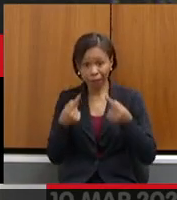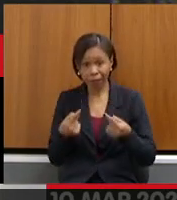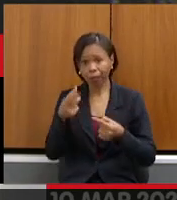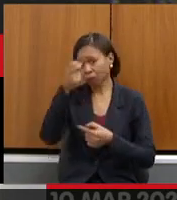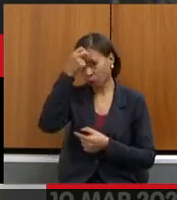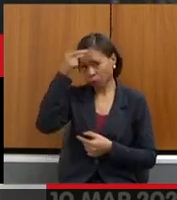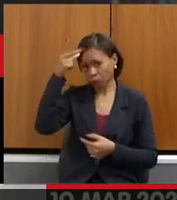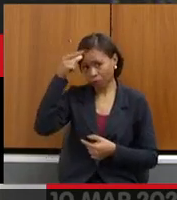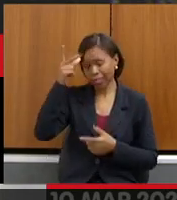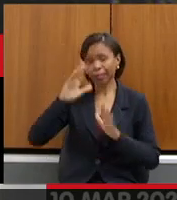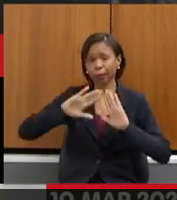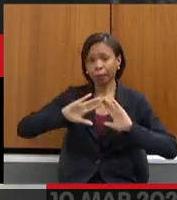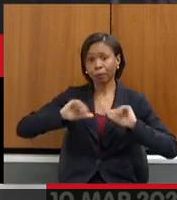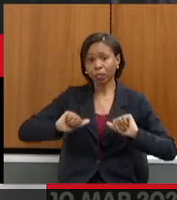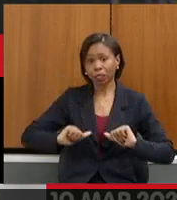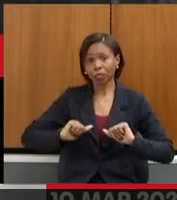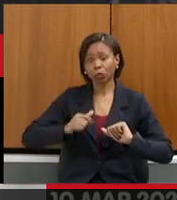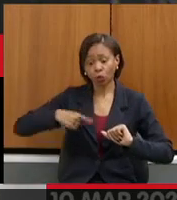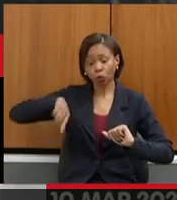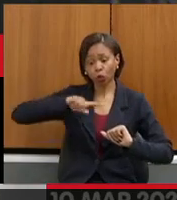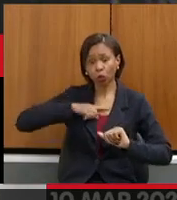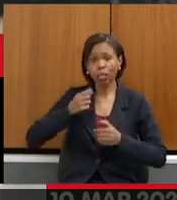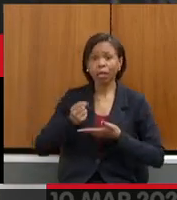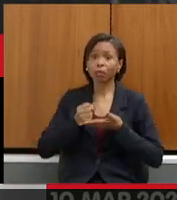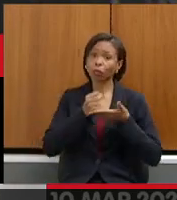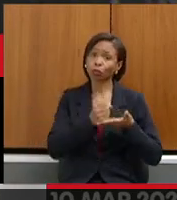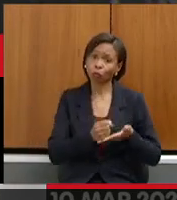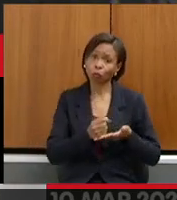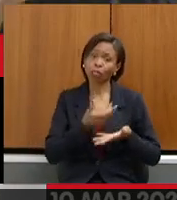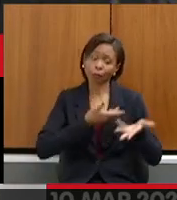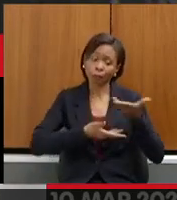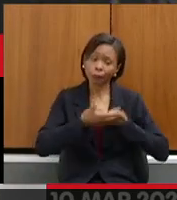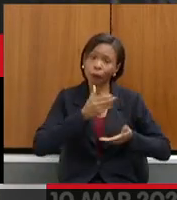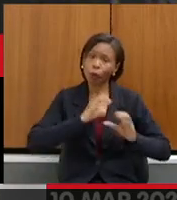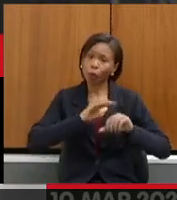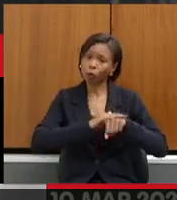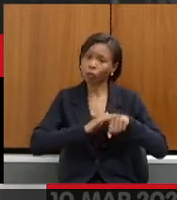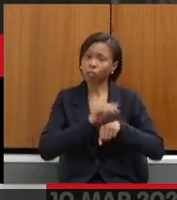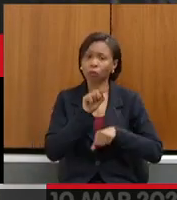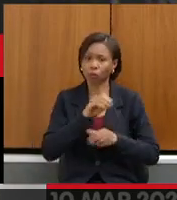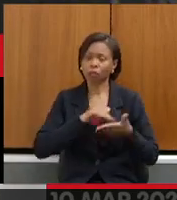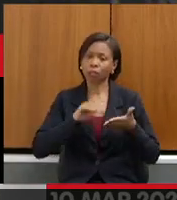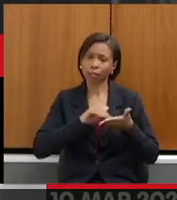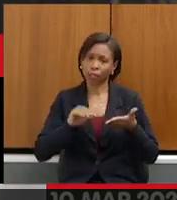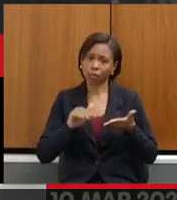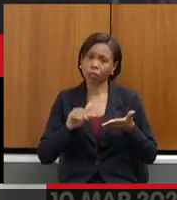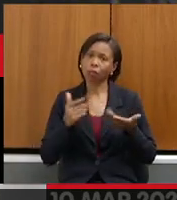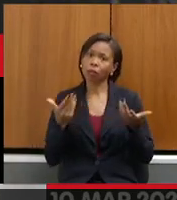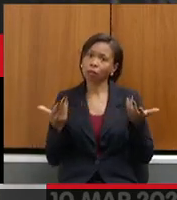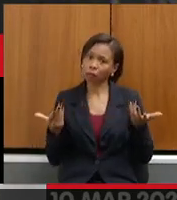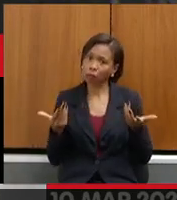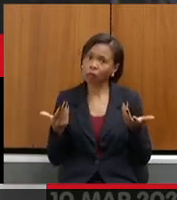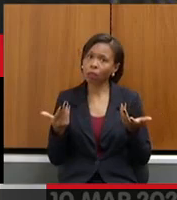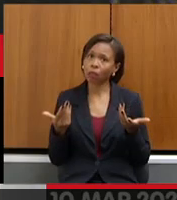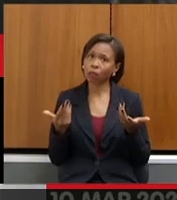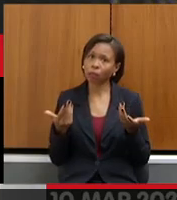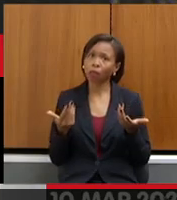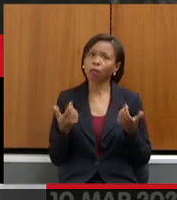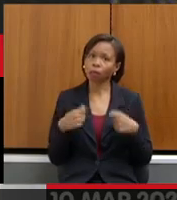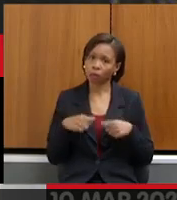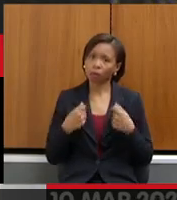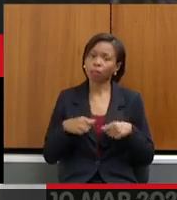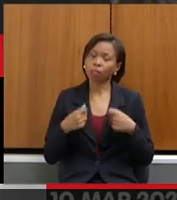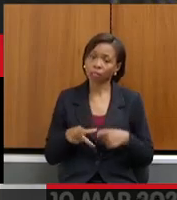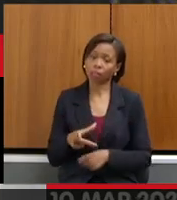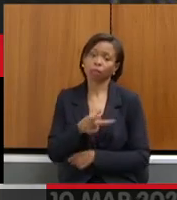a nossa intervenção junto ao secretário aí é o que eu digo né Vamos ter que fazer chegar